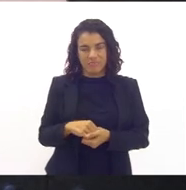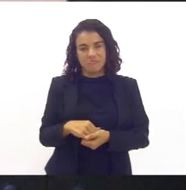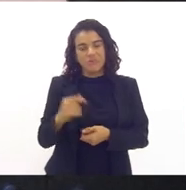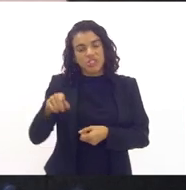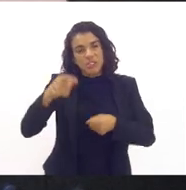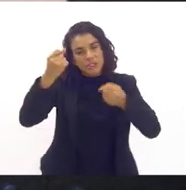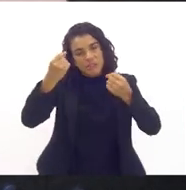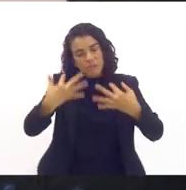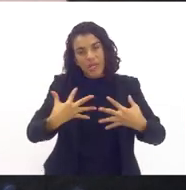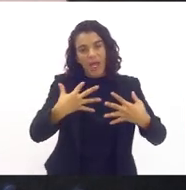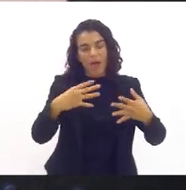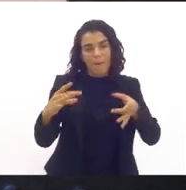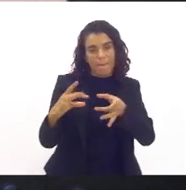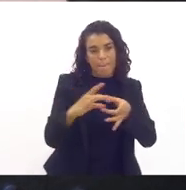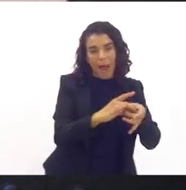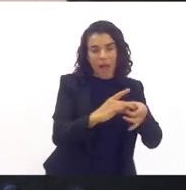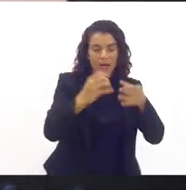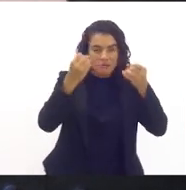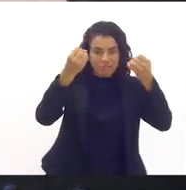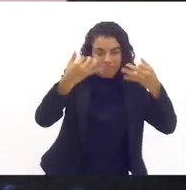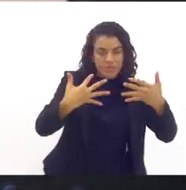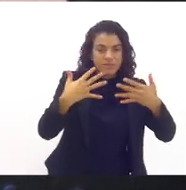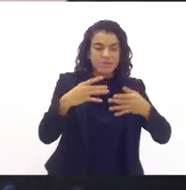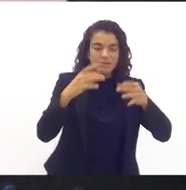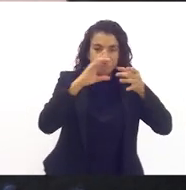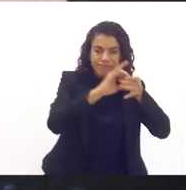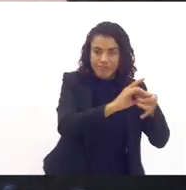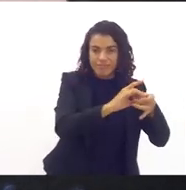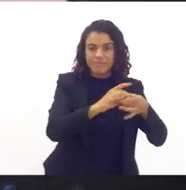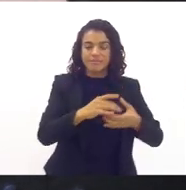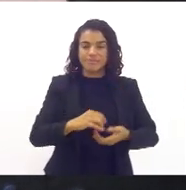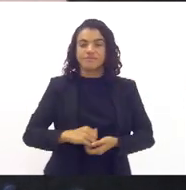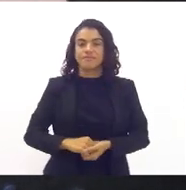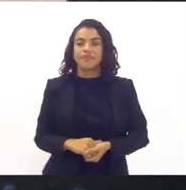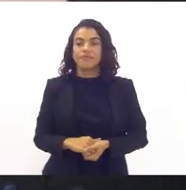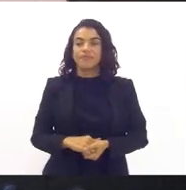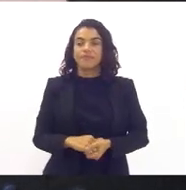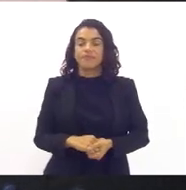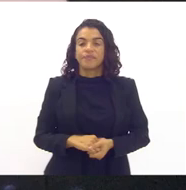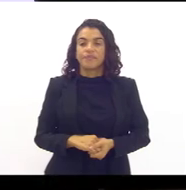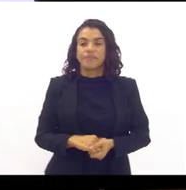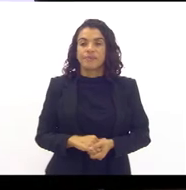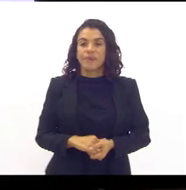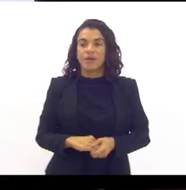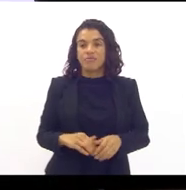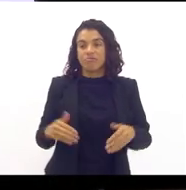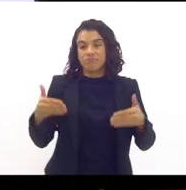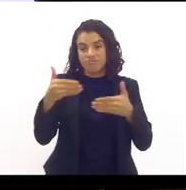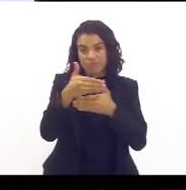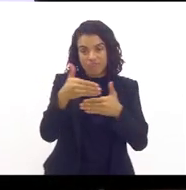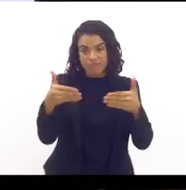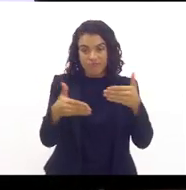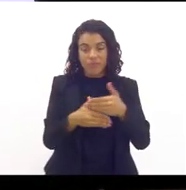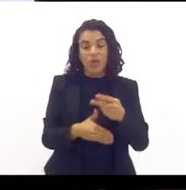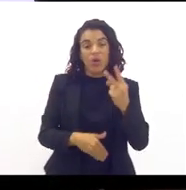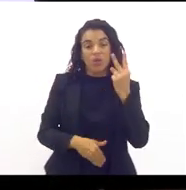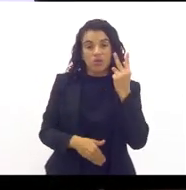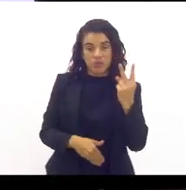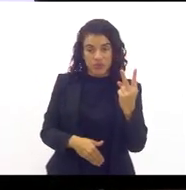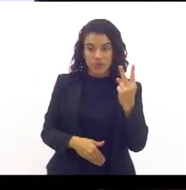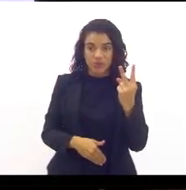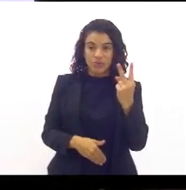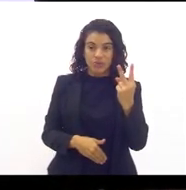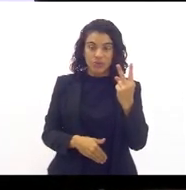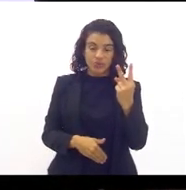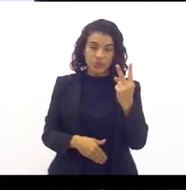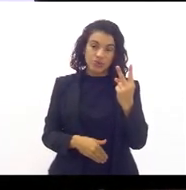pontos à medida que a apresentação vai sendo feita. Avançando, então, passado aqui os grandes